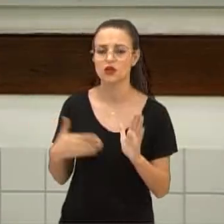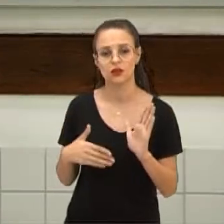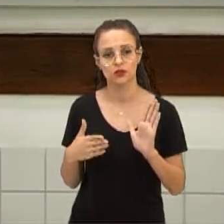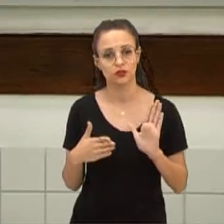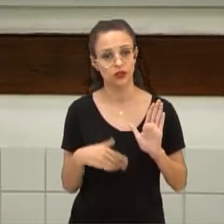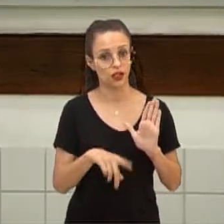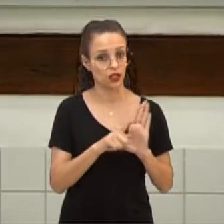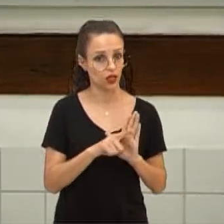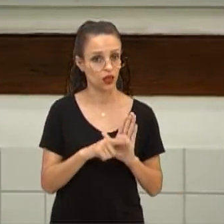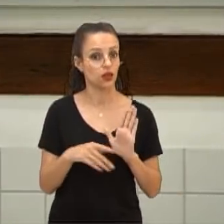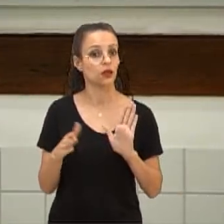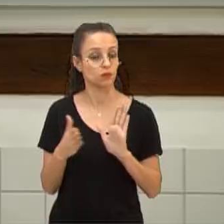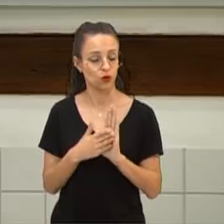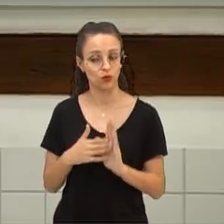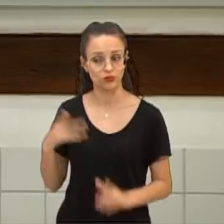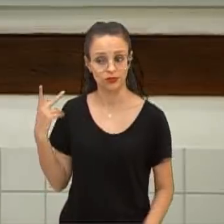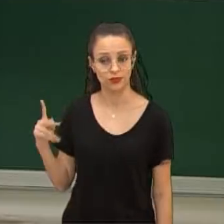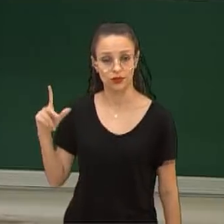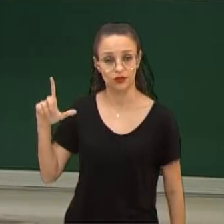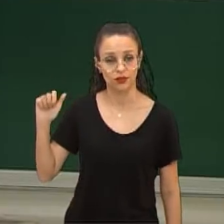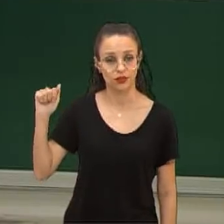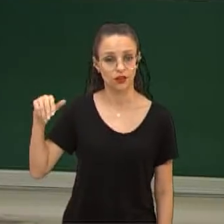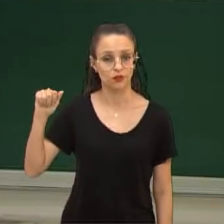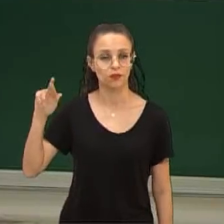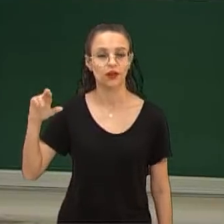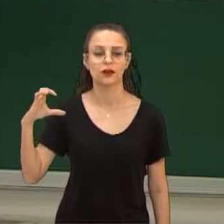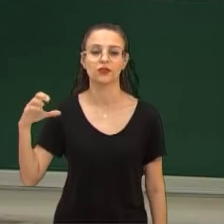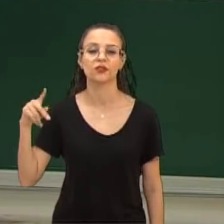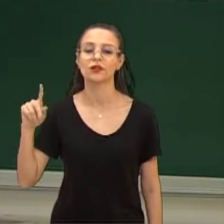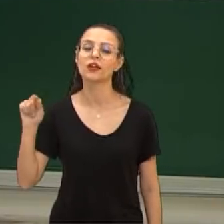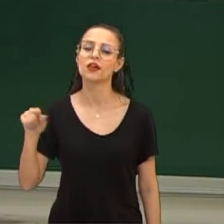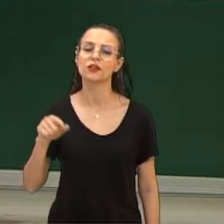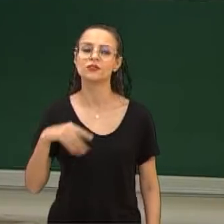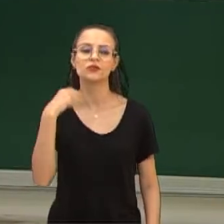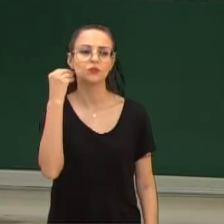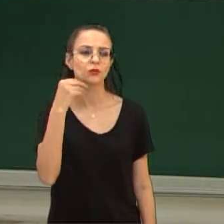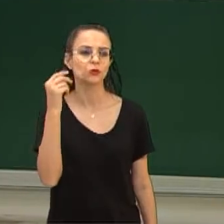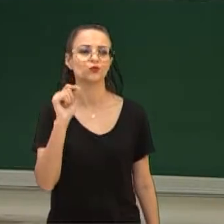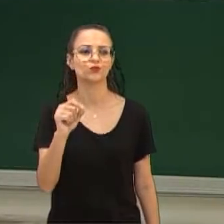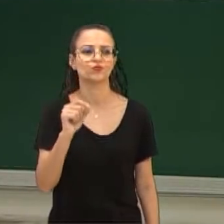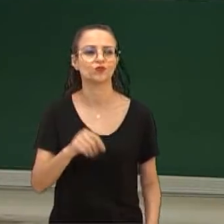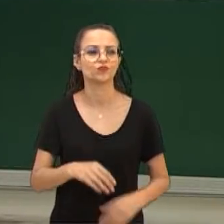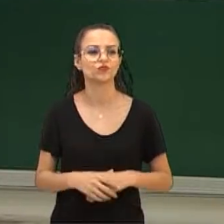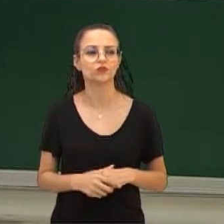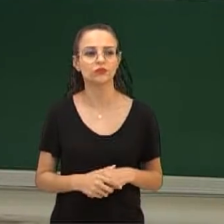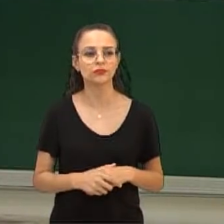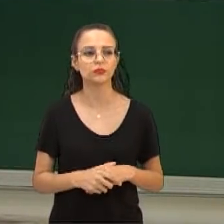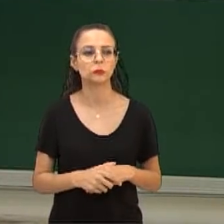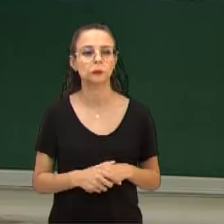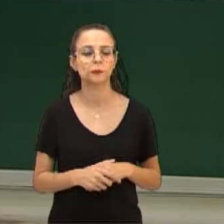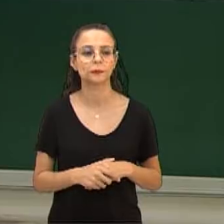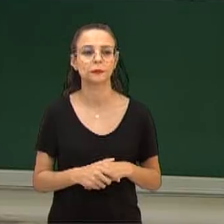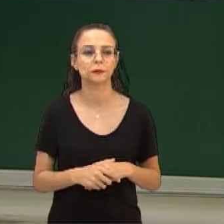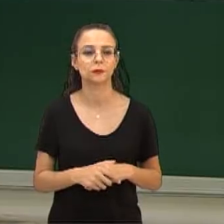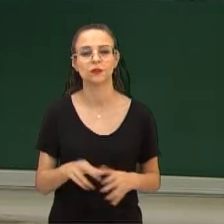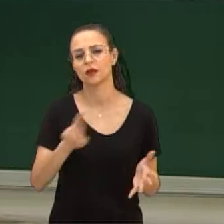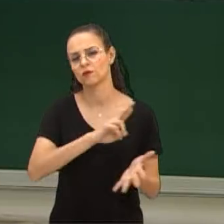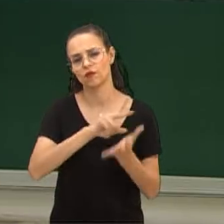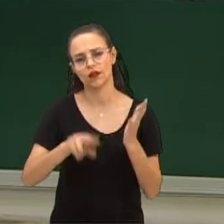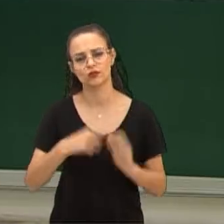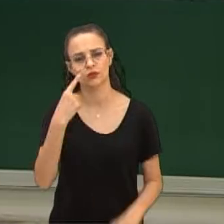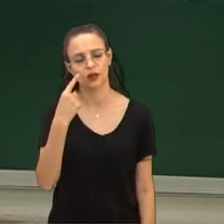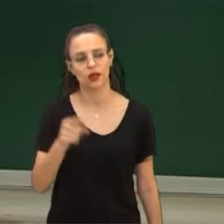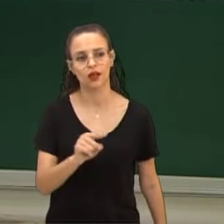proposta pelo Lamarck. Qual foi o experimento que ele fez? Ele pegou lá, ele pegou vários camundongos,